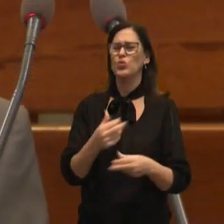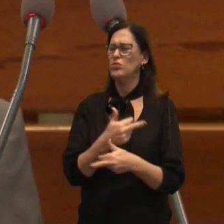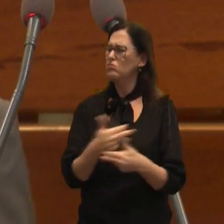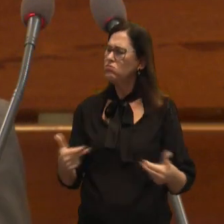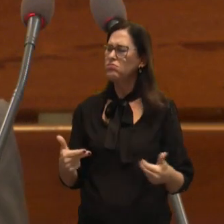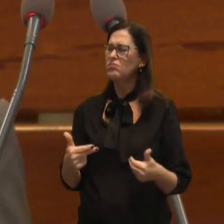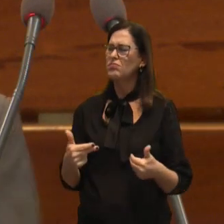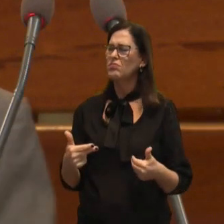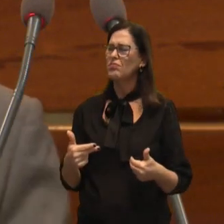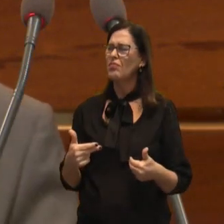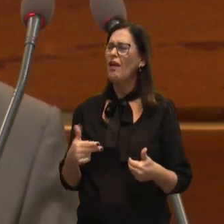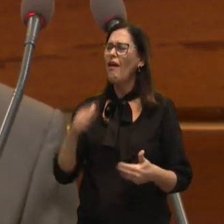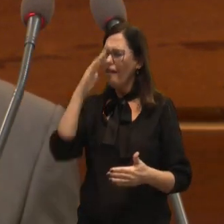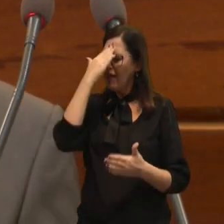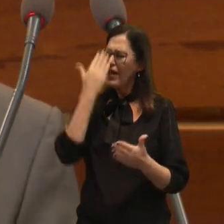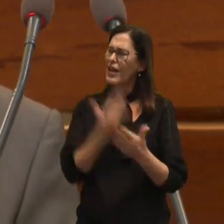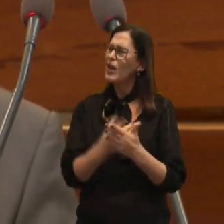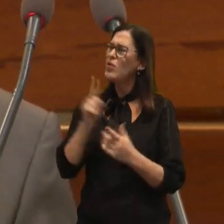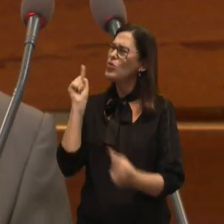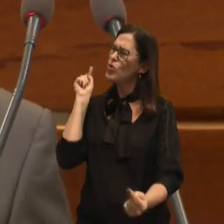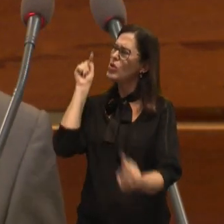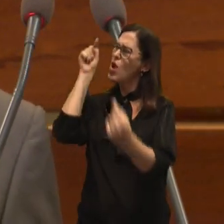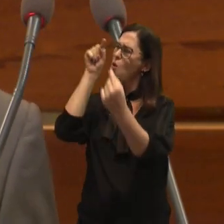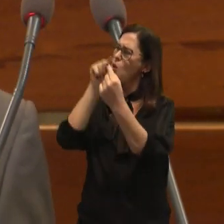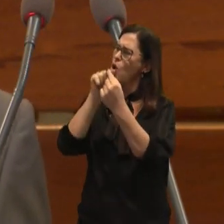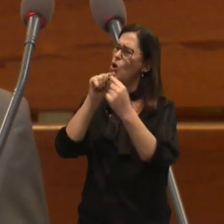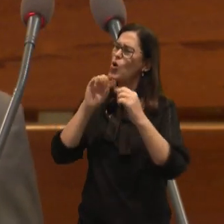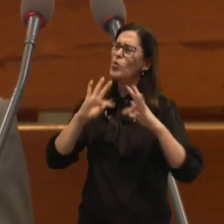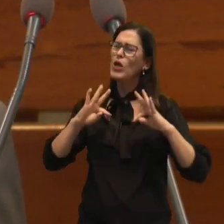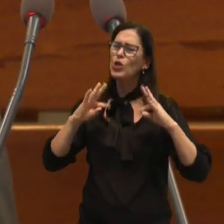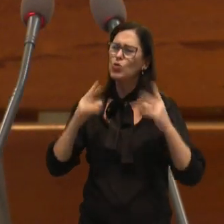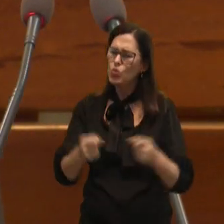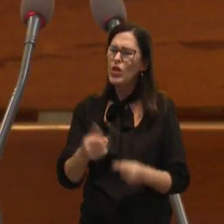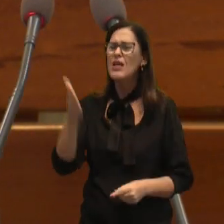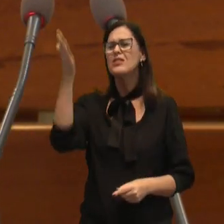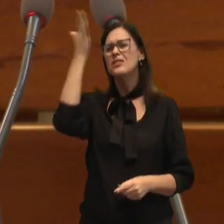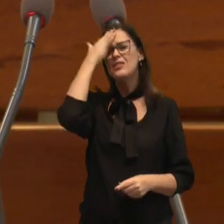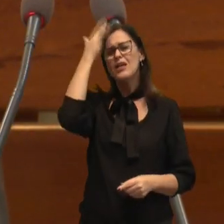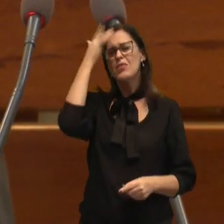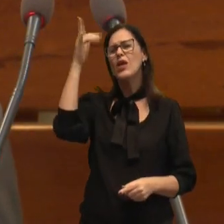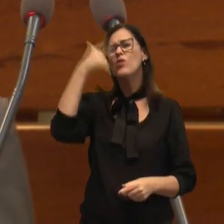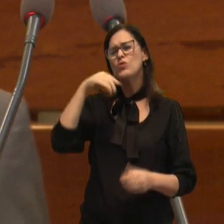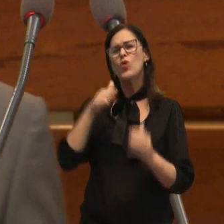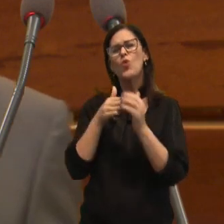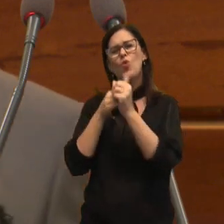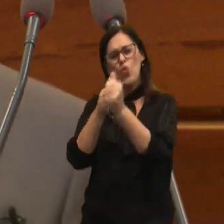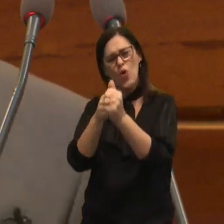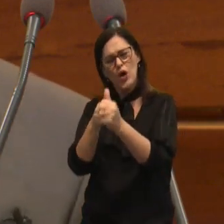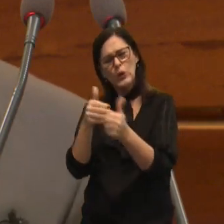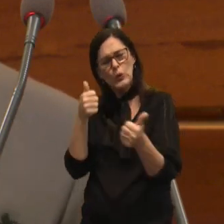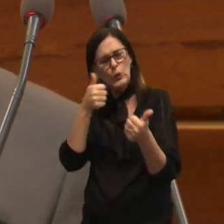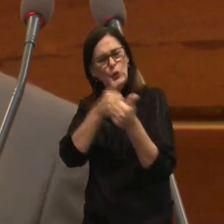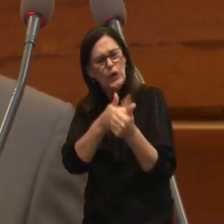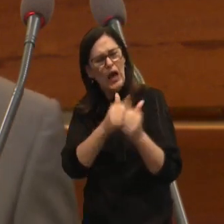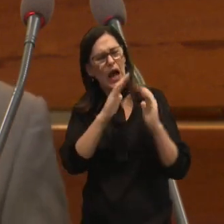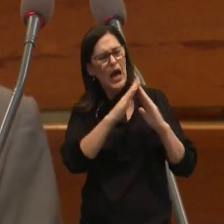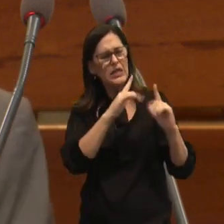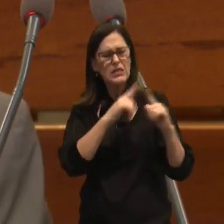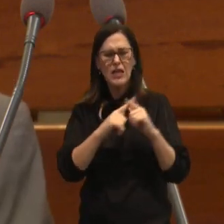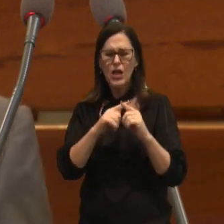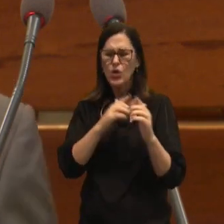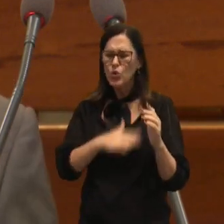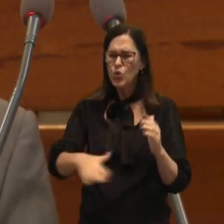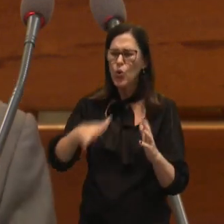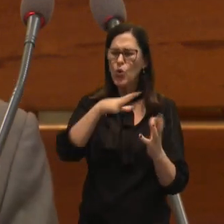que cremos que o Senhor tem um propósito para todas as coisas. Sabemos que o Senhor está dirigindo e acompanhando as igrejas em